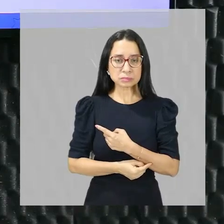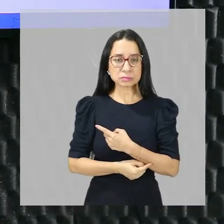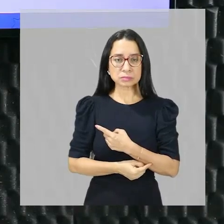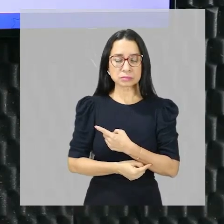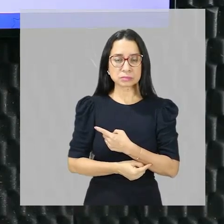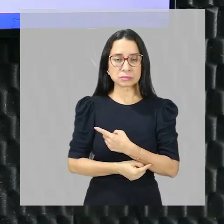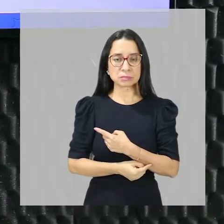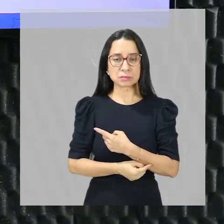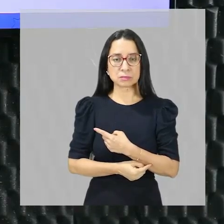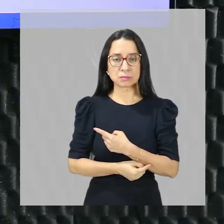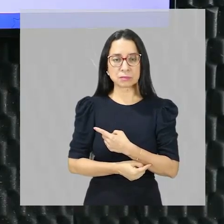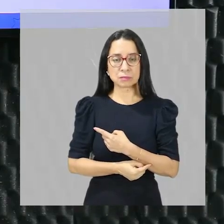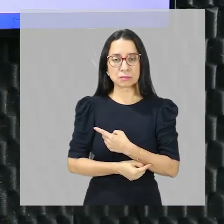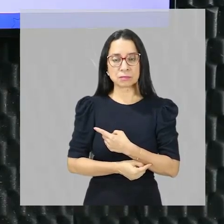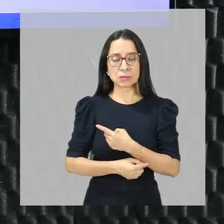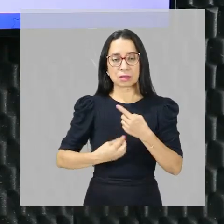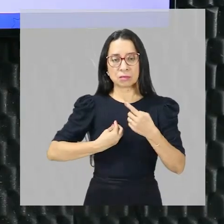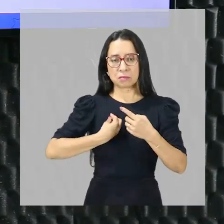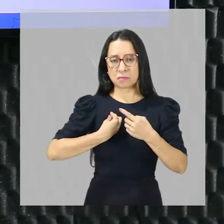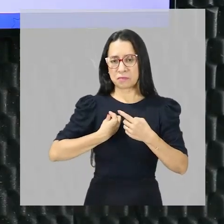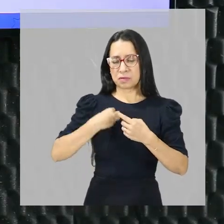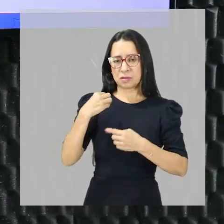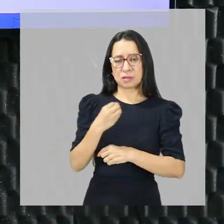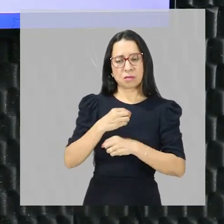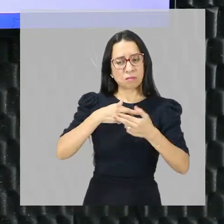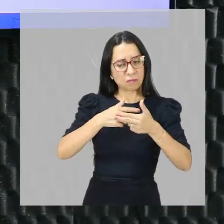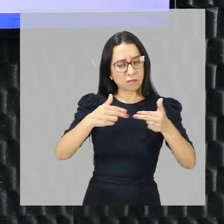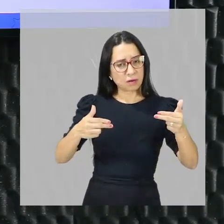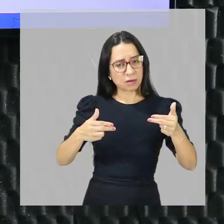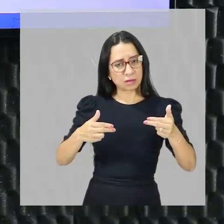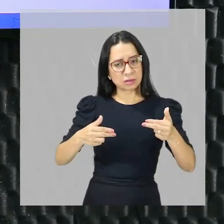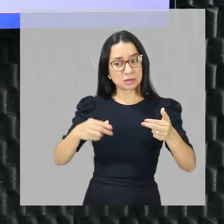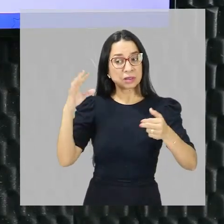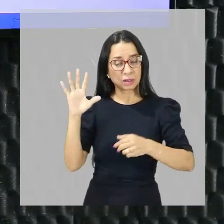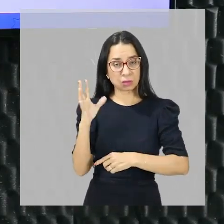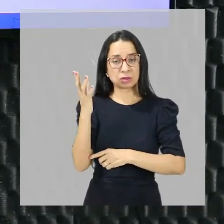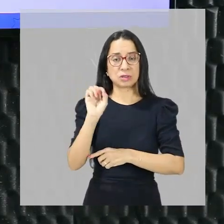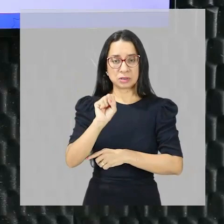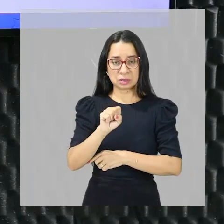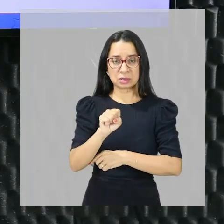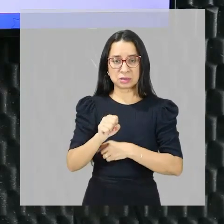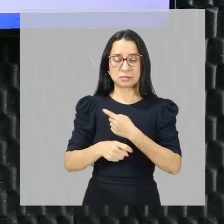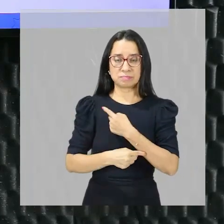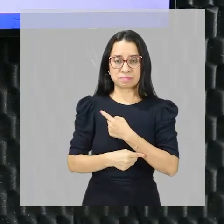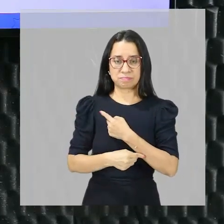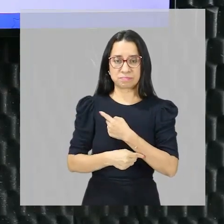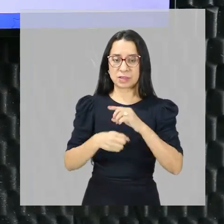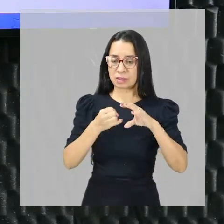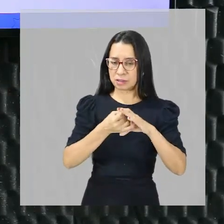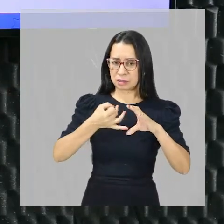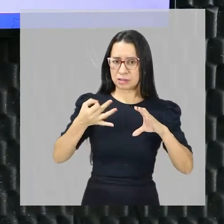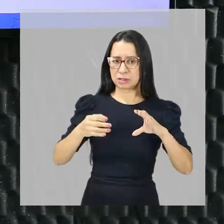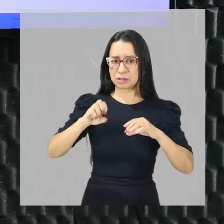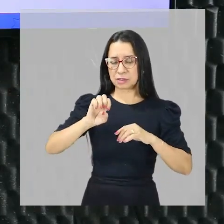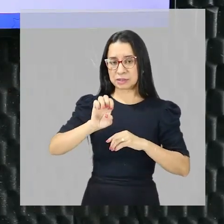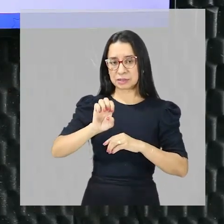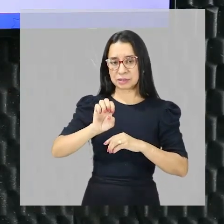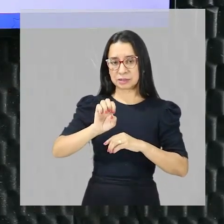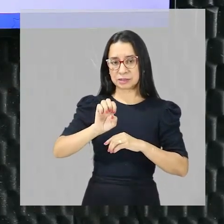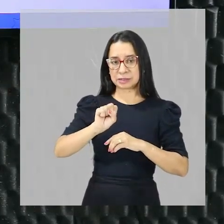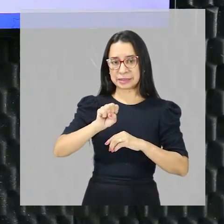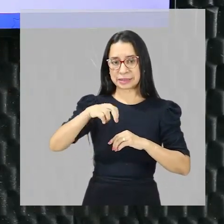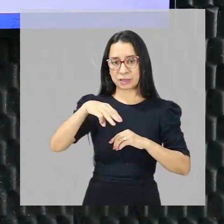Caatinga, o bioma mais seco do Brasil? Correto. É como clima característico, é o clima semiárido? Sim, galera, está baixo